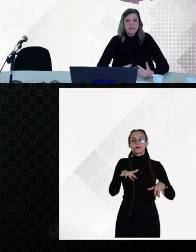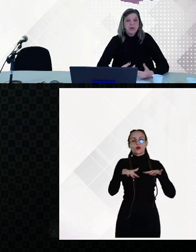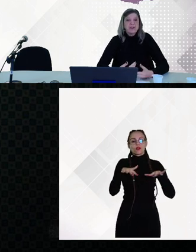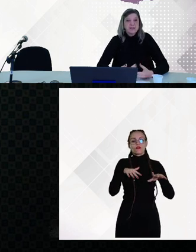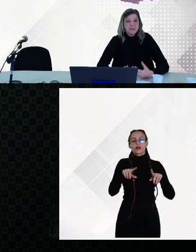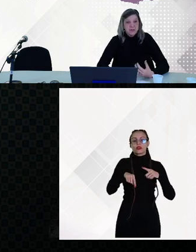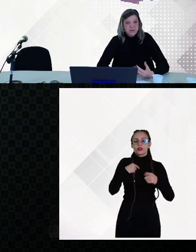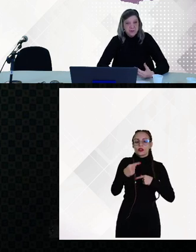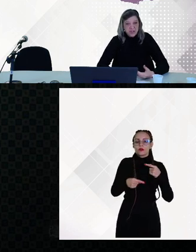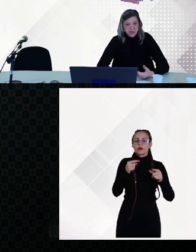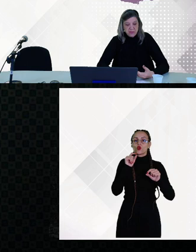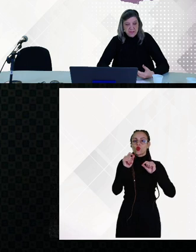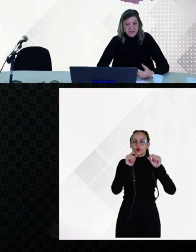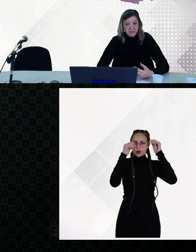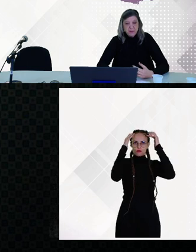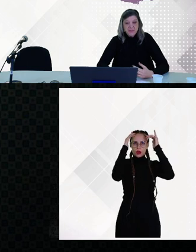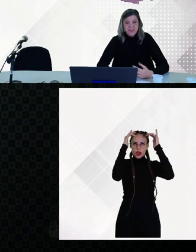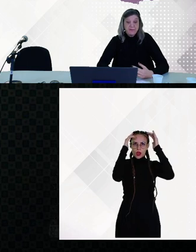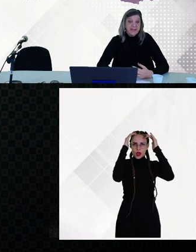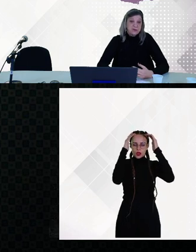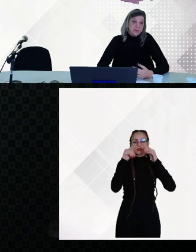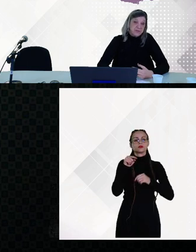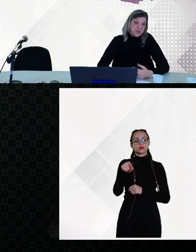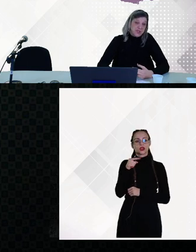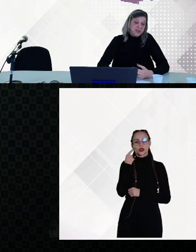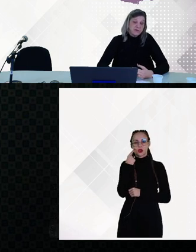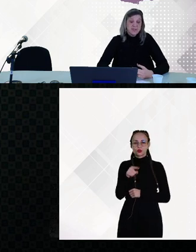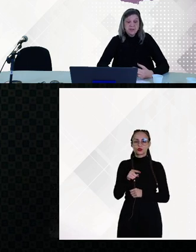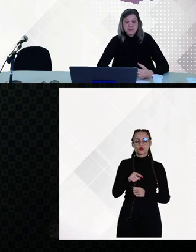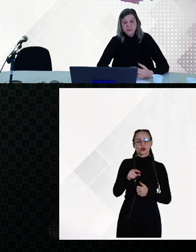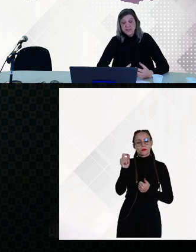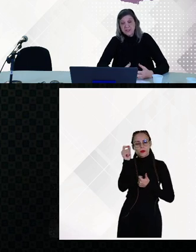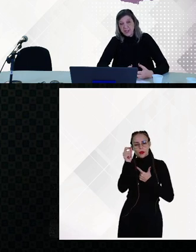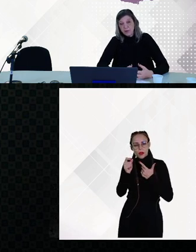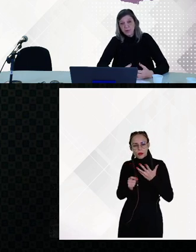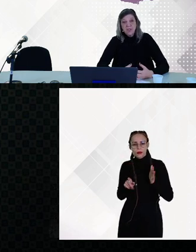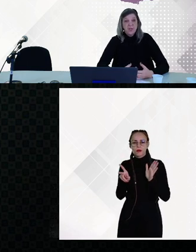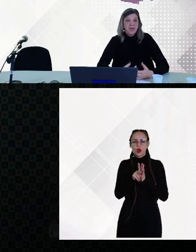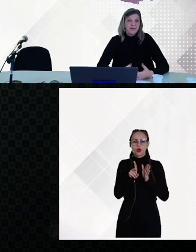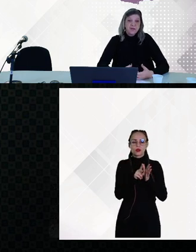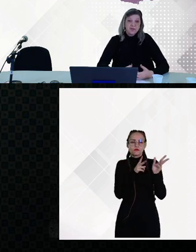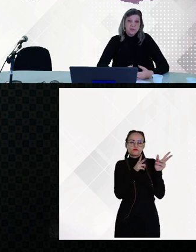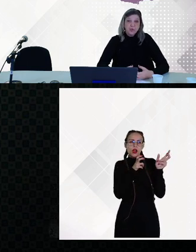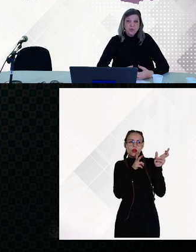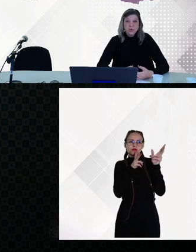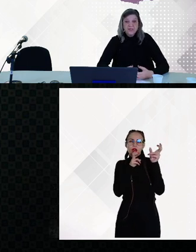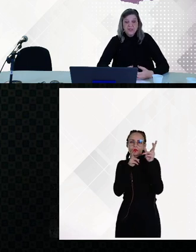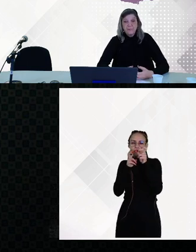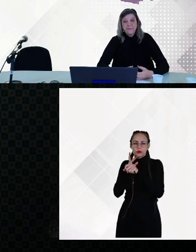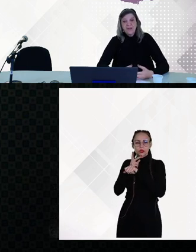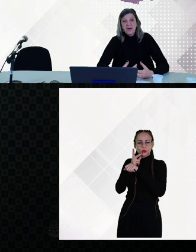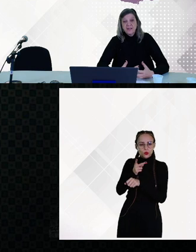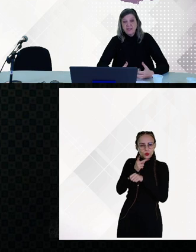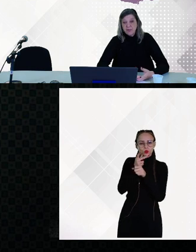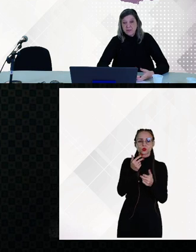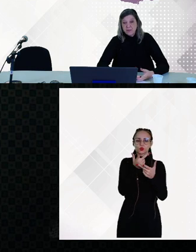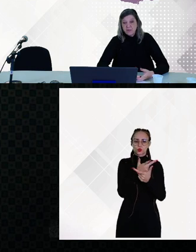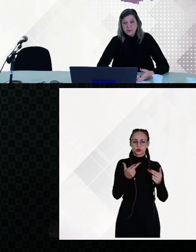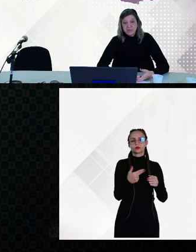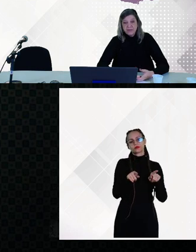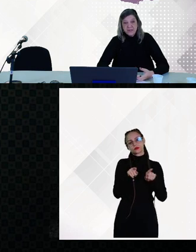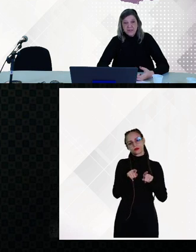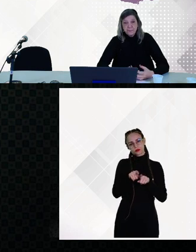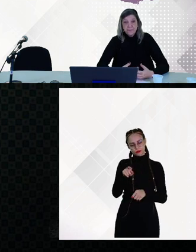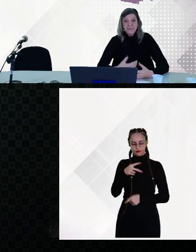ele vai elaborando as questões cognitivas. Então, ele usa reflexos primitivos de sucção, reflexos de busca, até para a